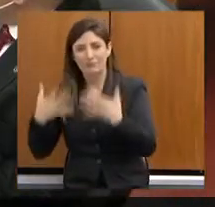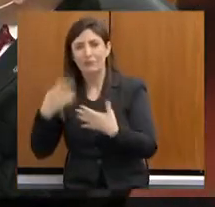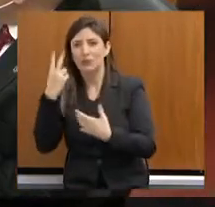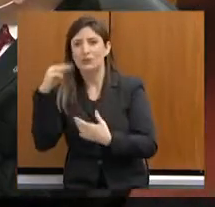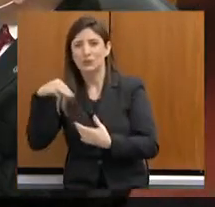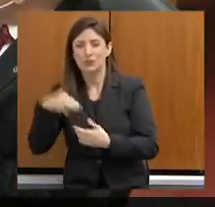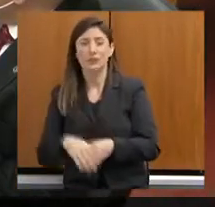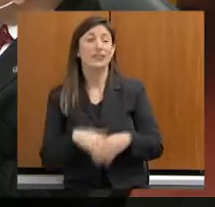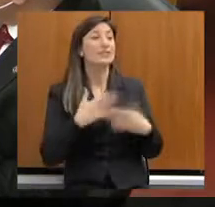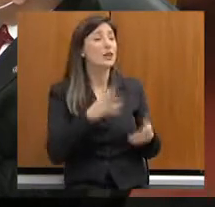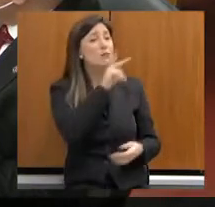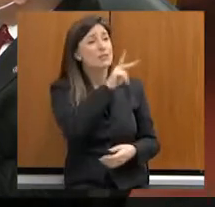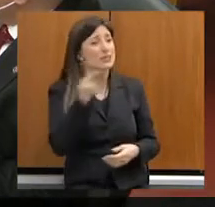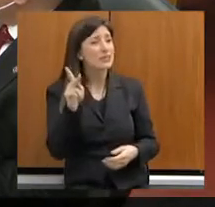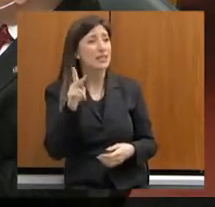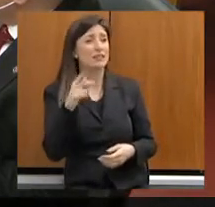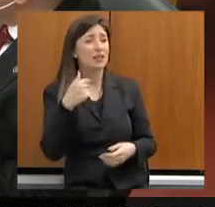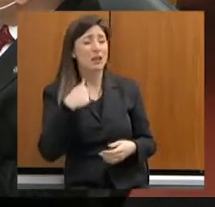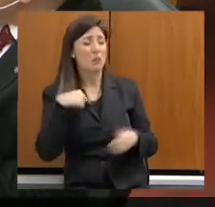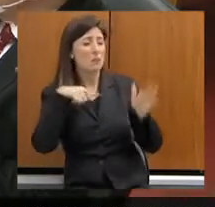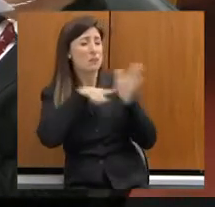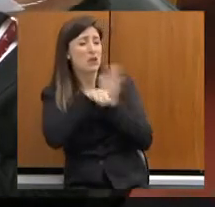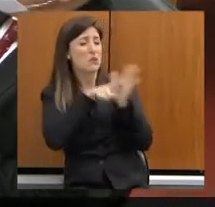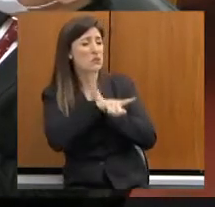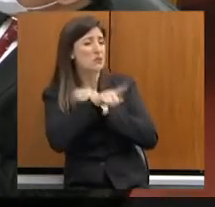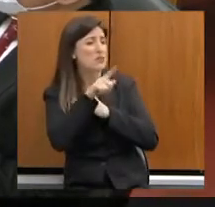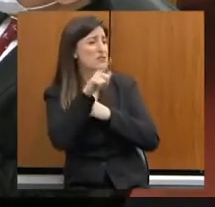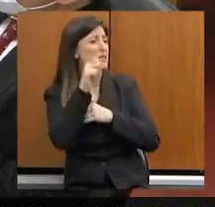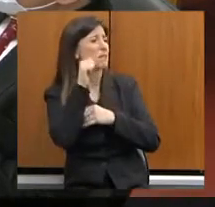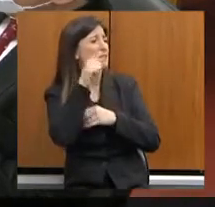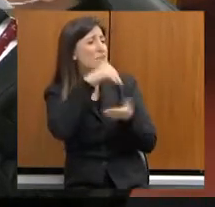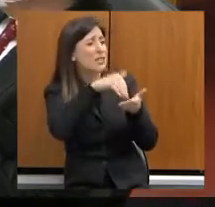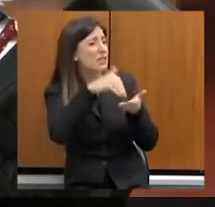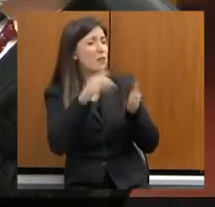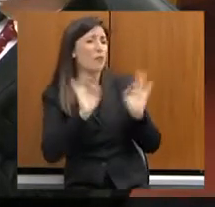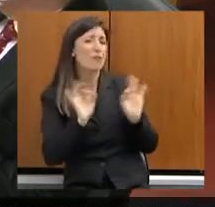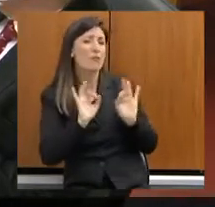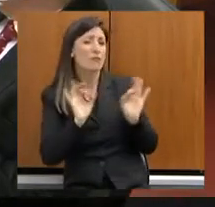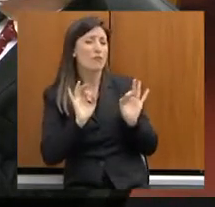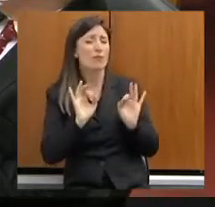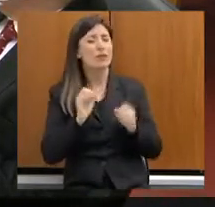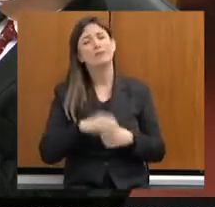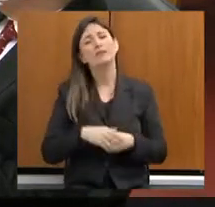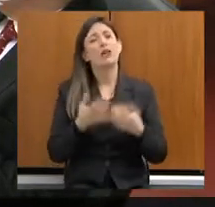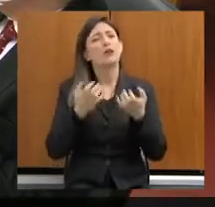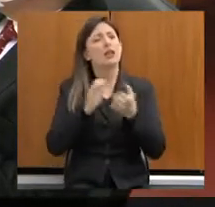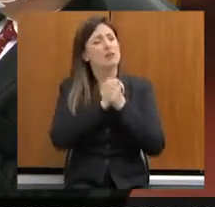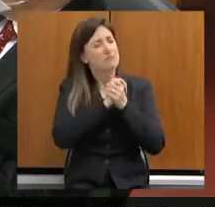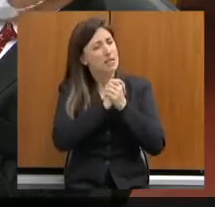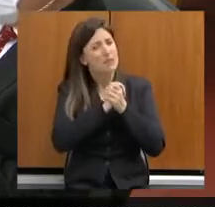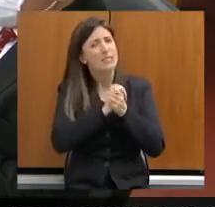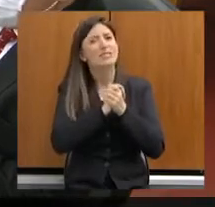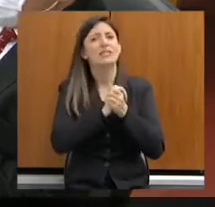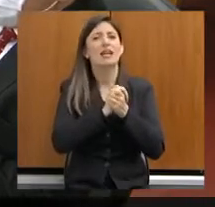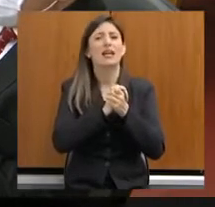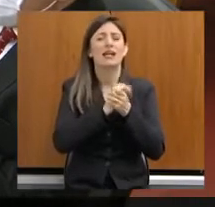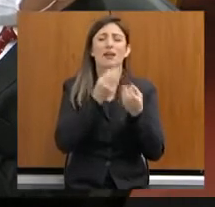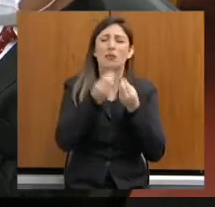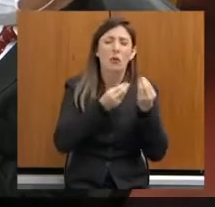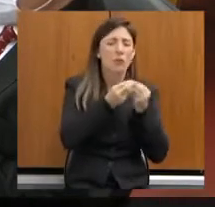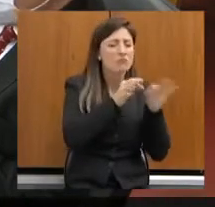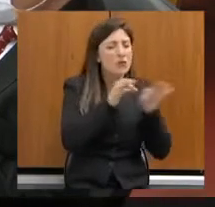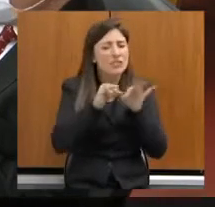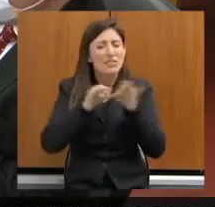eu não tenho mais perguntas o secretário é Seria somente é parabenizar pela pela Condução do trabalho na